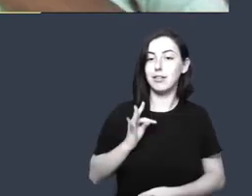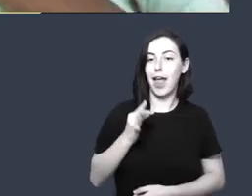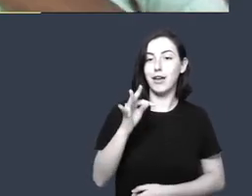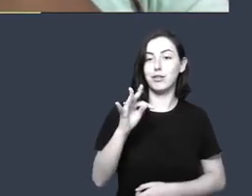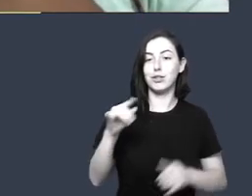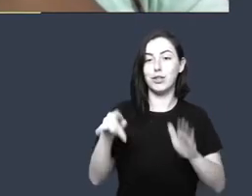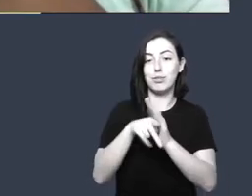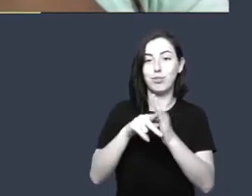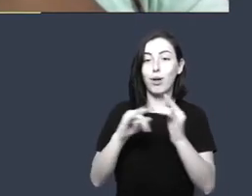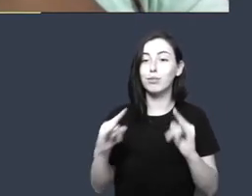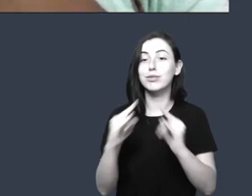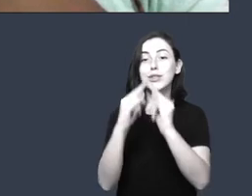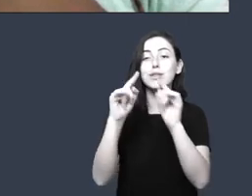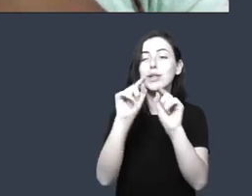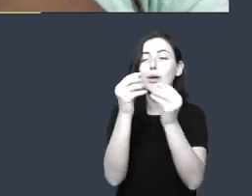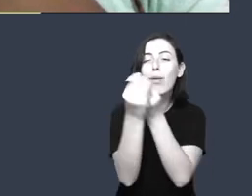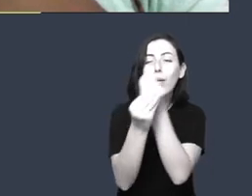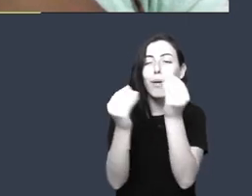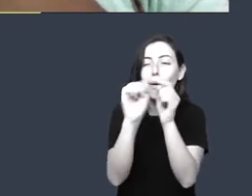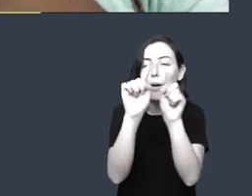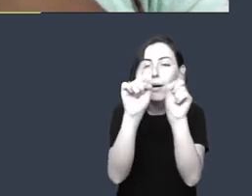Olha,